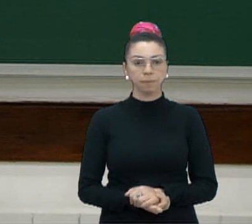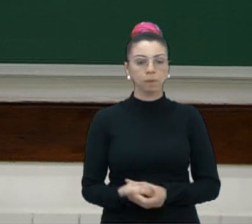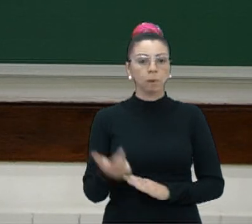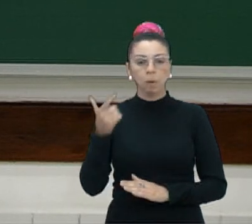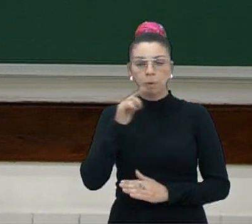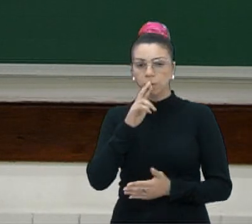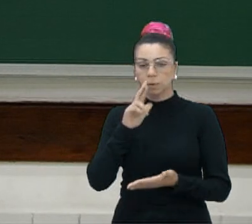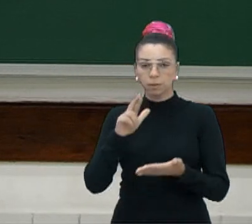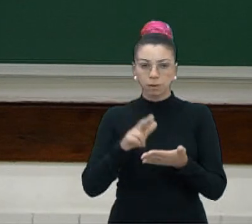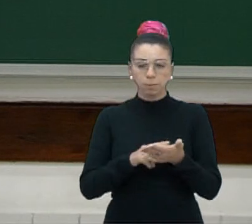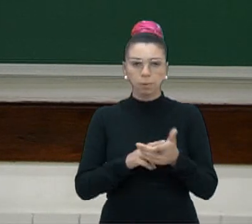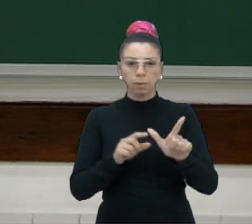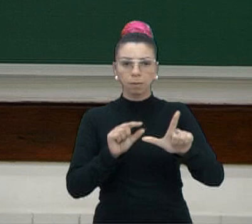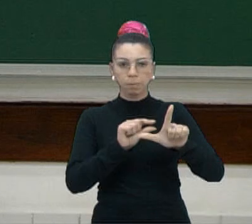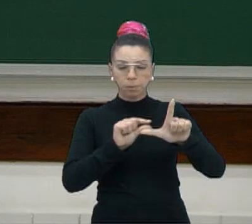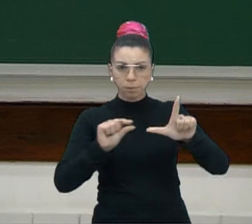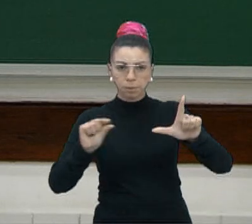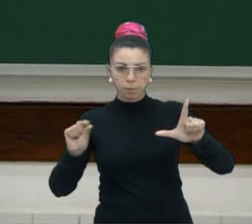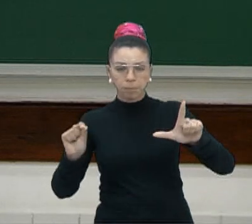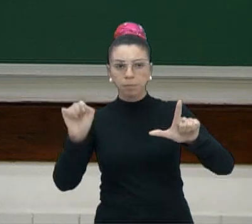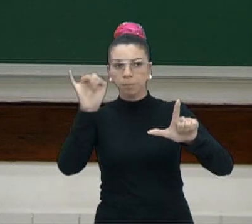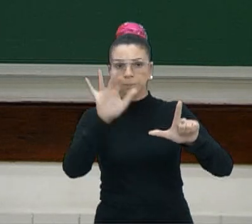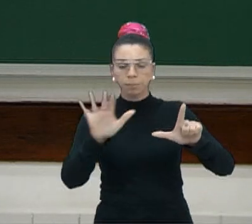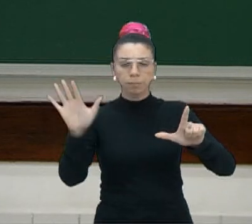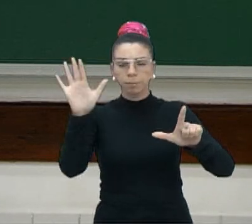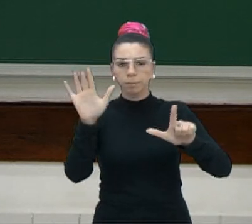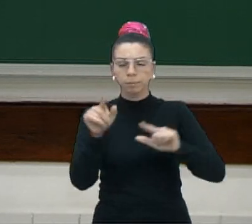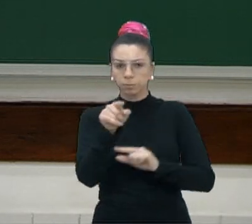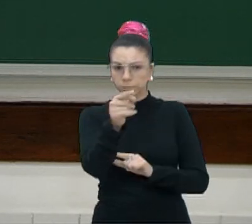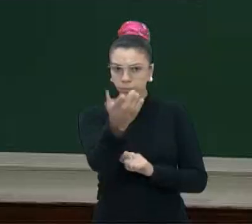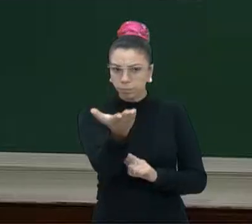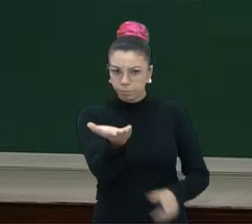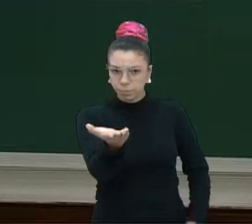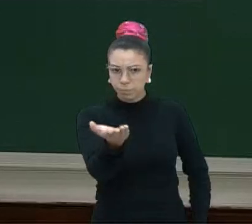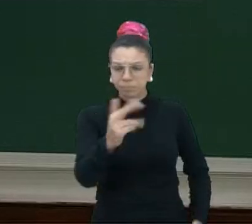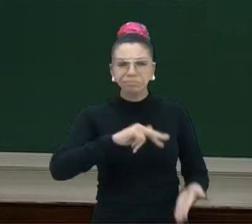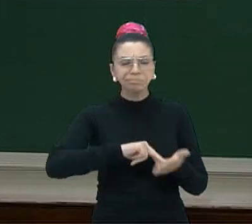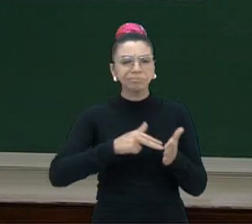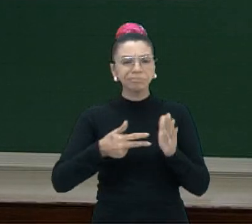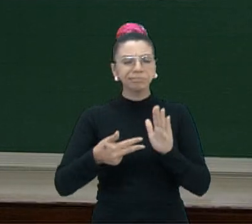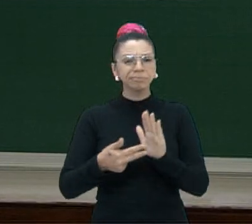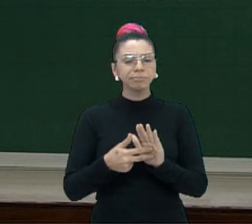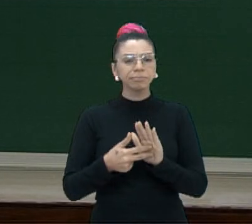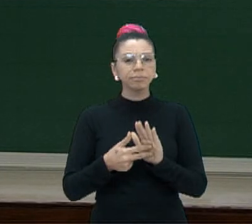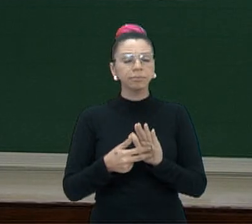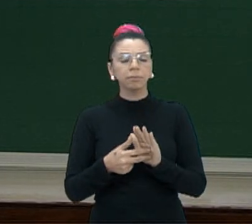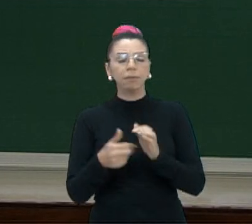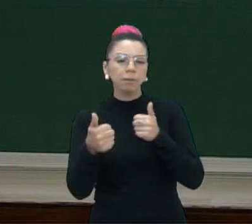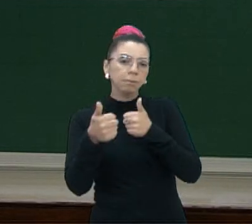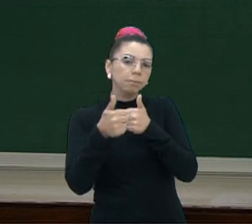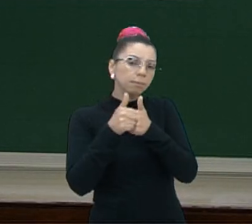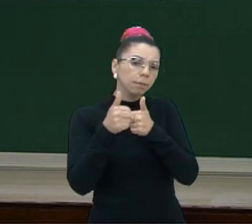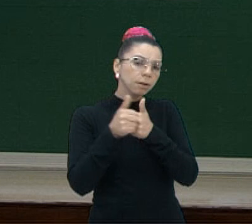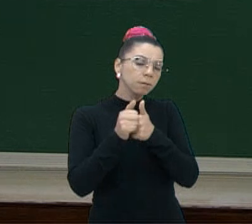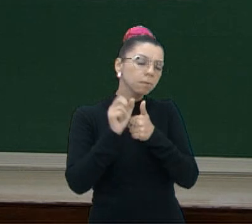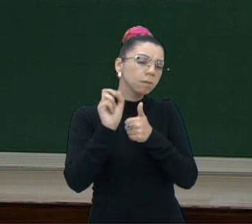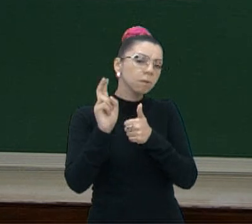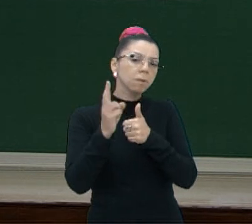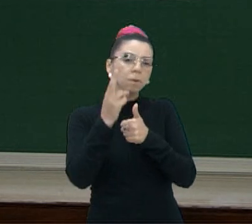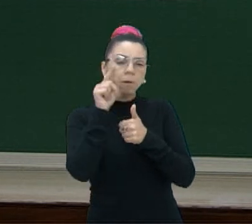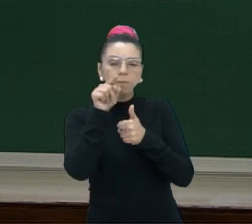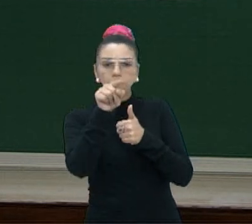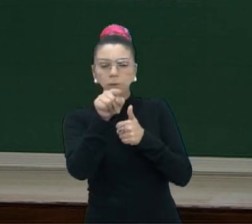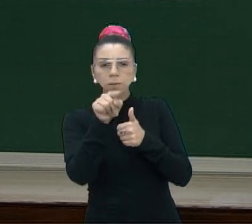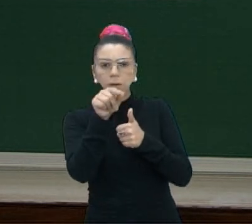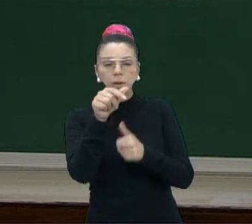Conseguiram colocar uma legenda para esta foto também? Será que para você ela significa alguma coisa mais próxima? Ou será que você é um